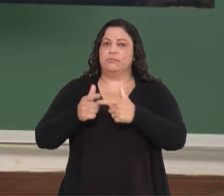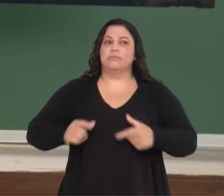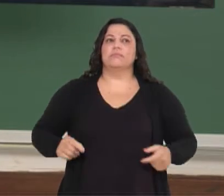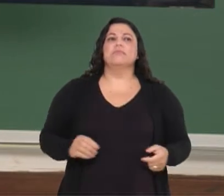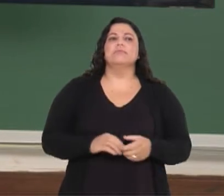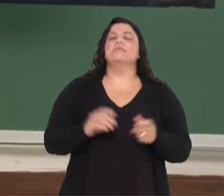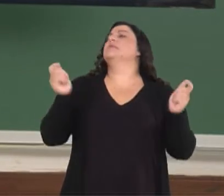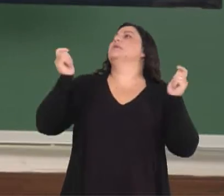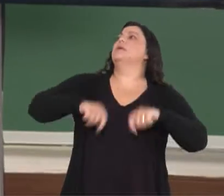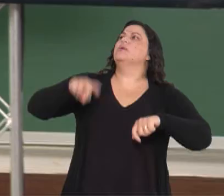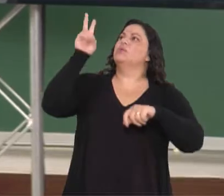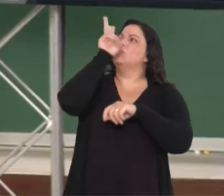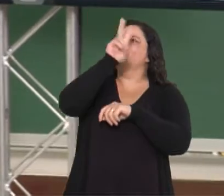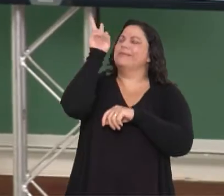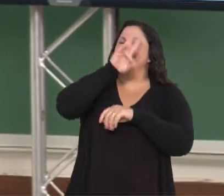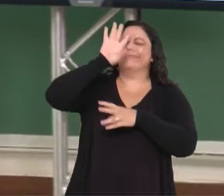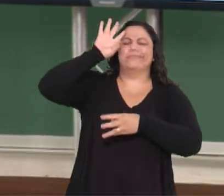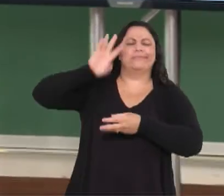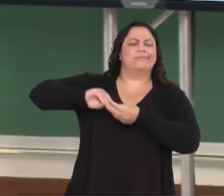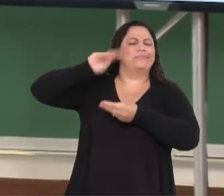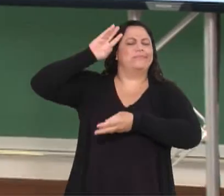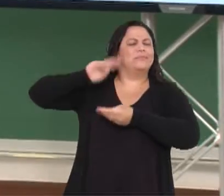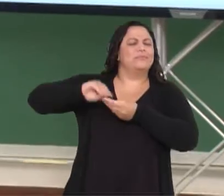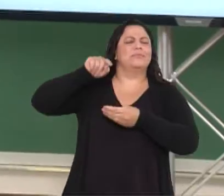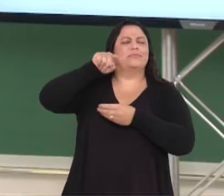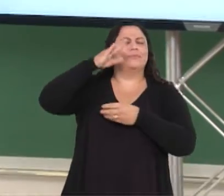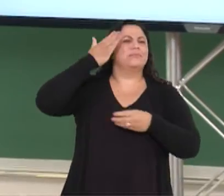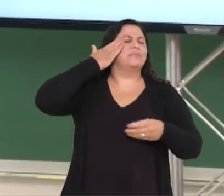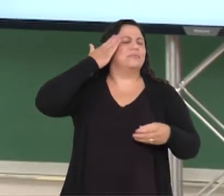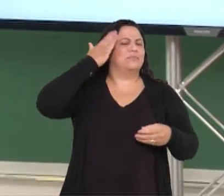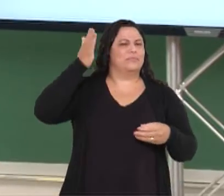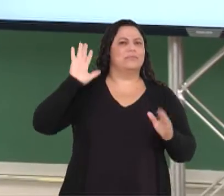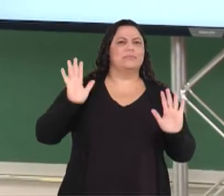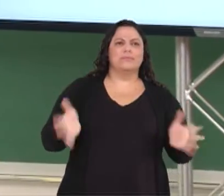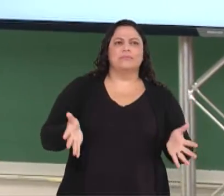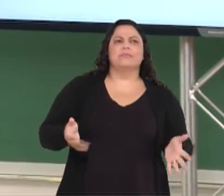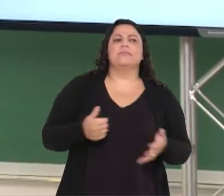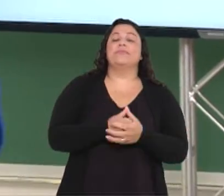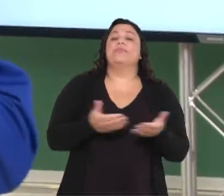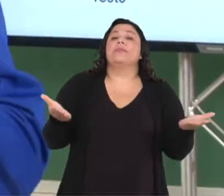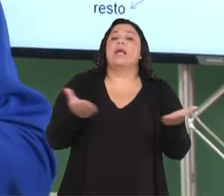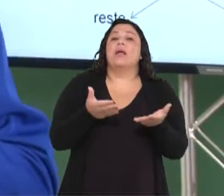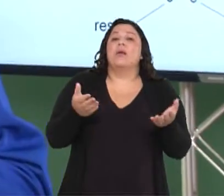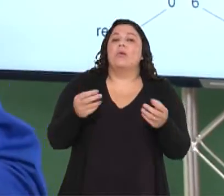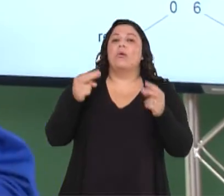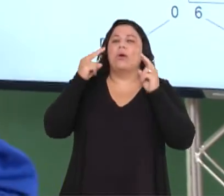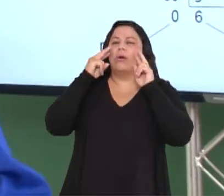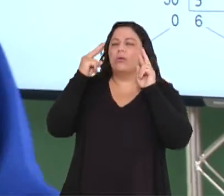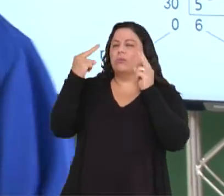Isto visto, lembrado, relembrado, sei que vocês já sabem. Agora, na 2 aqui.